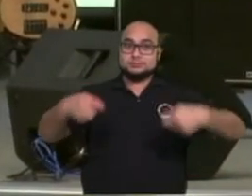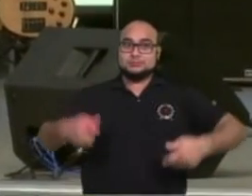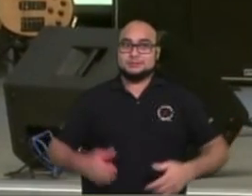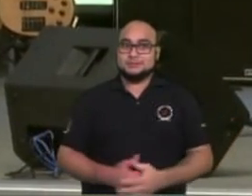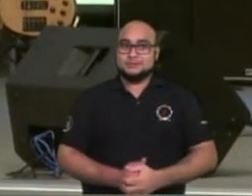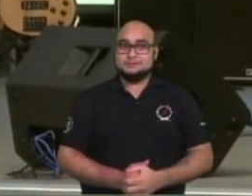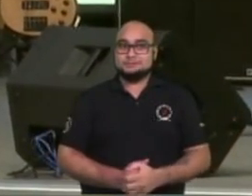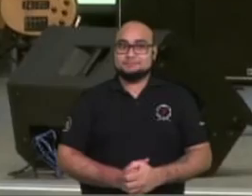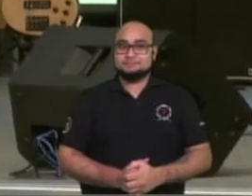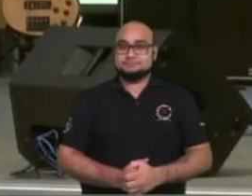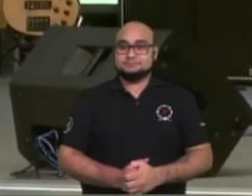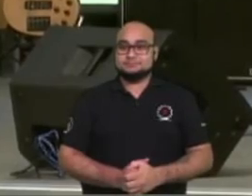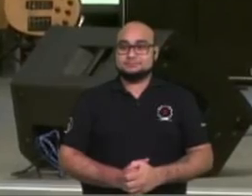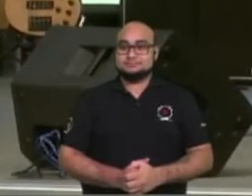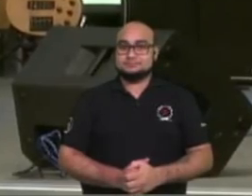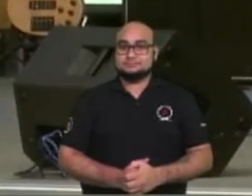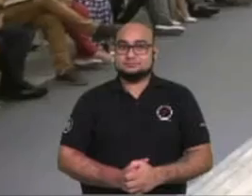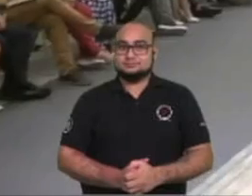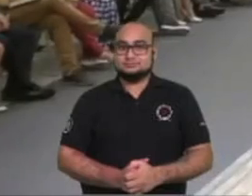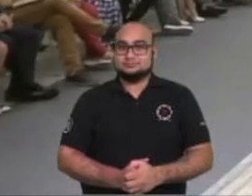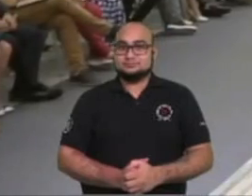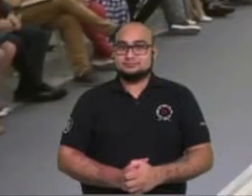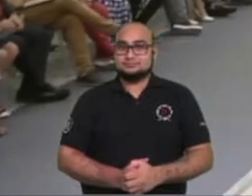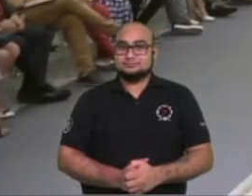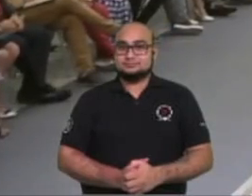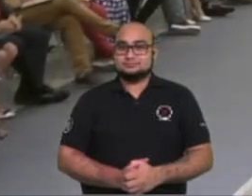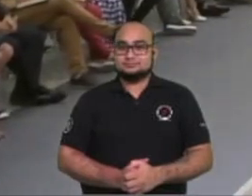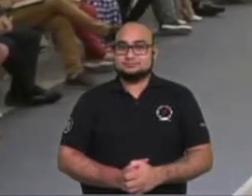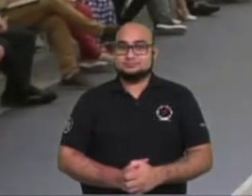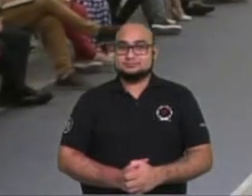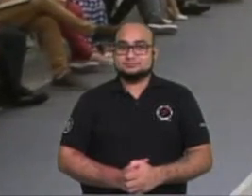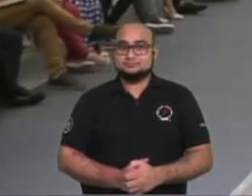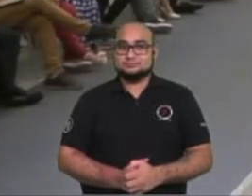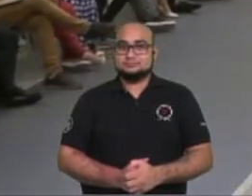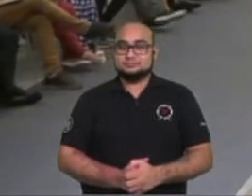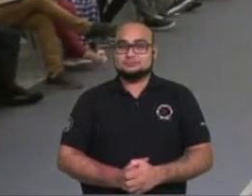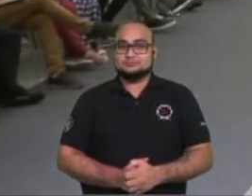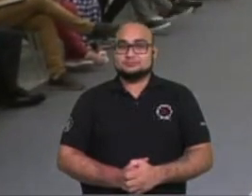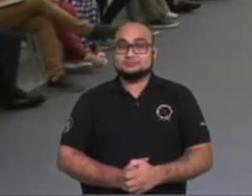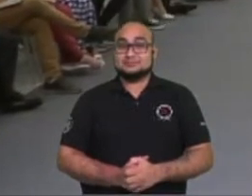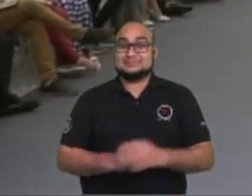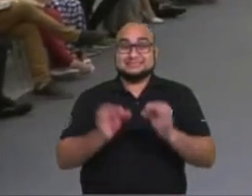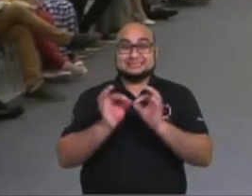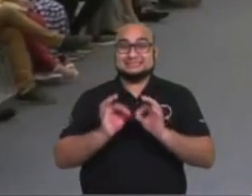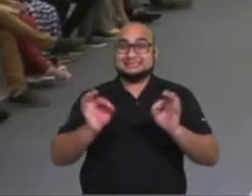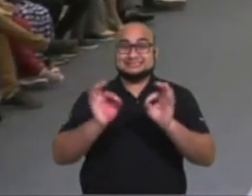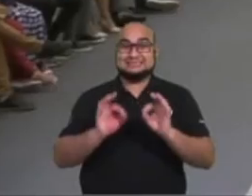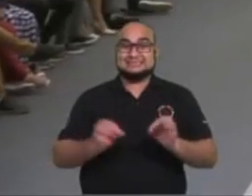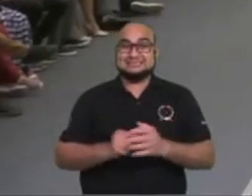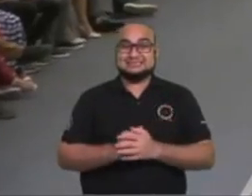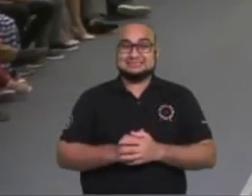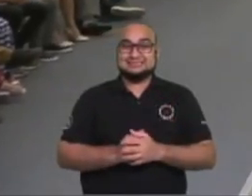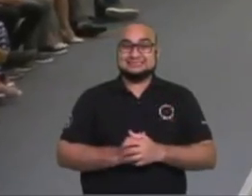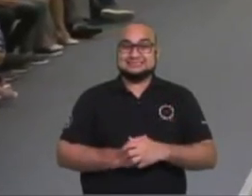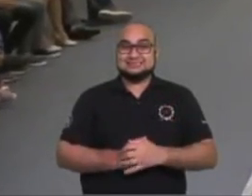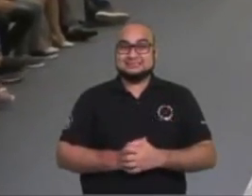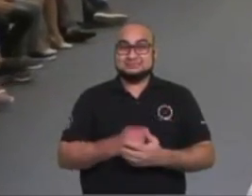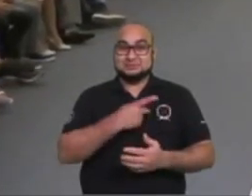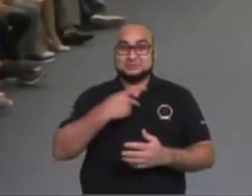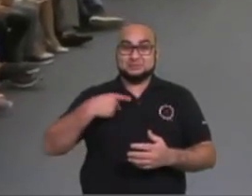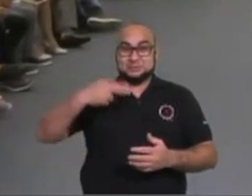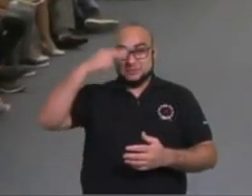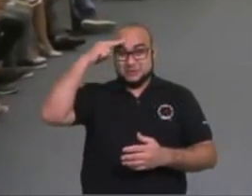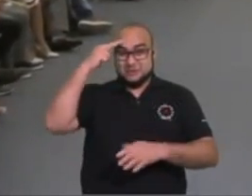kg de sal e e ele não sei ninguém ninguém levava a Santo de barrigada nem de conversa